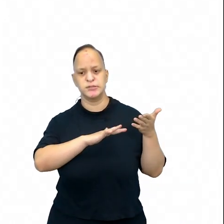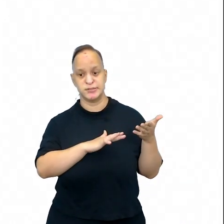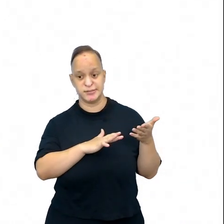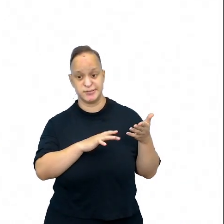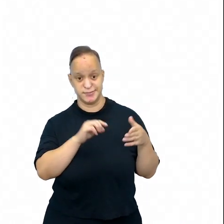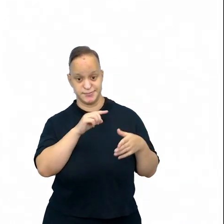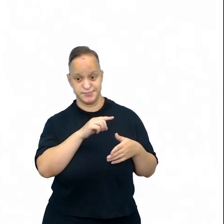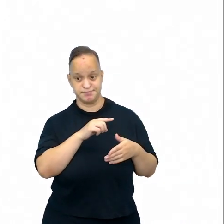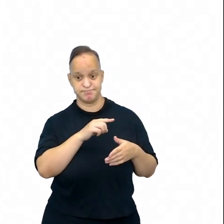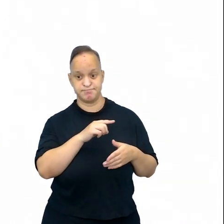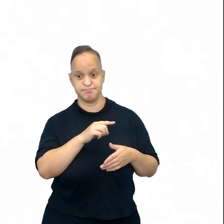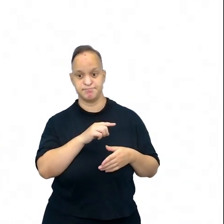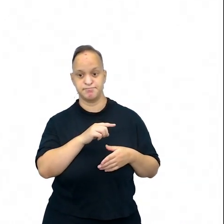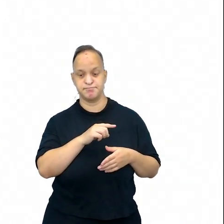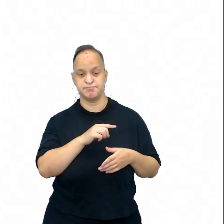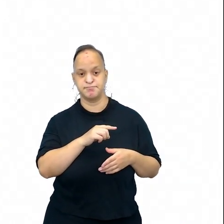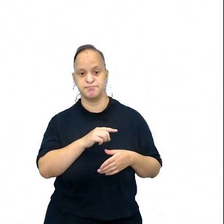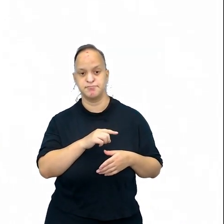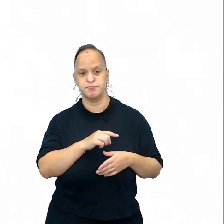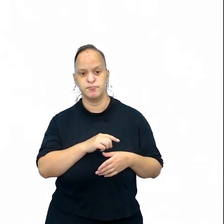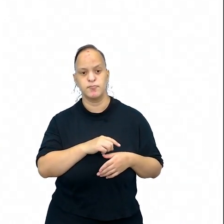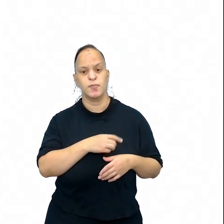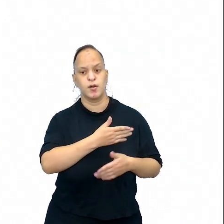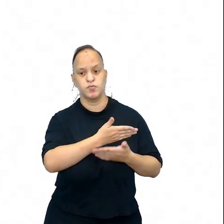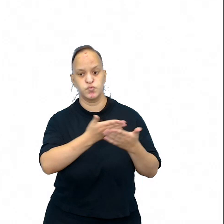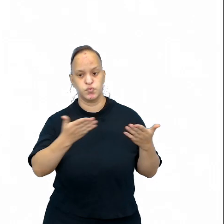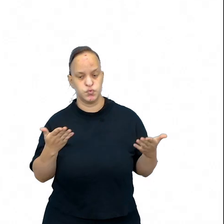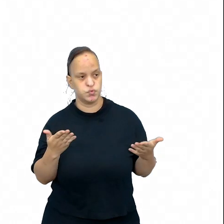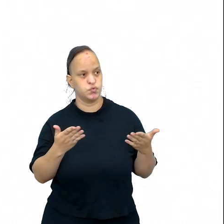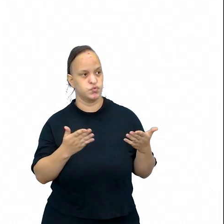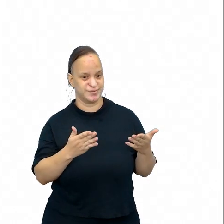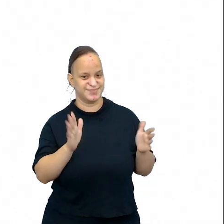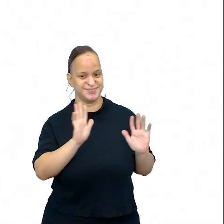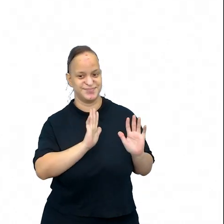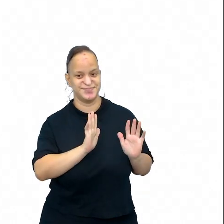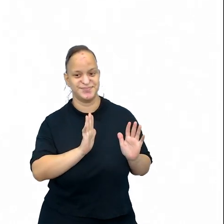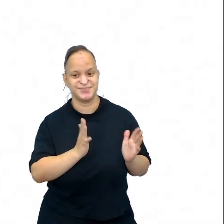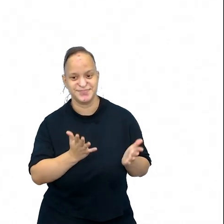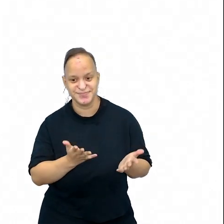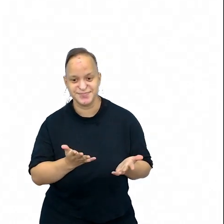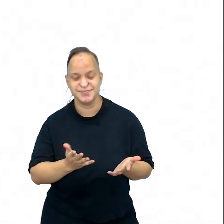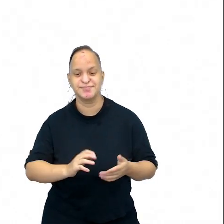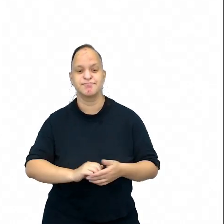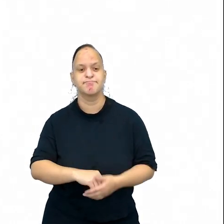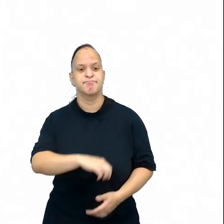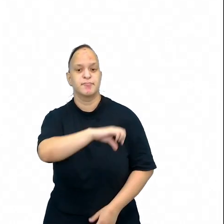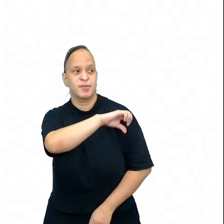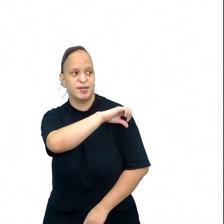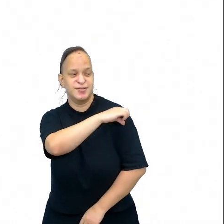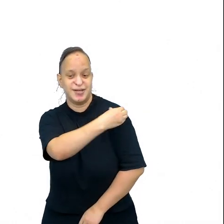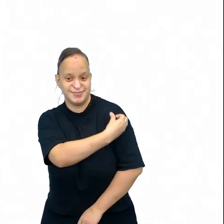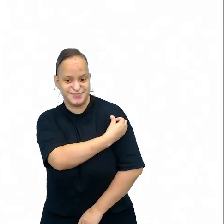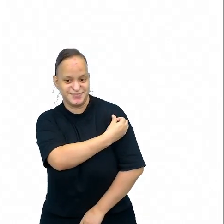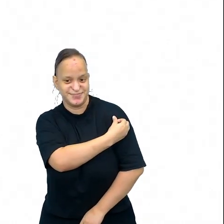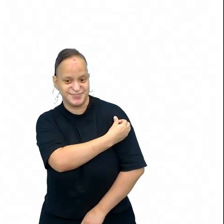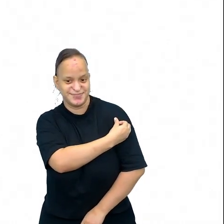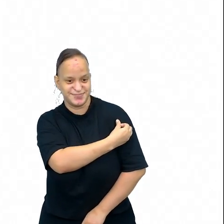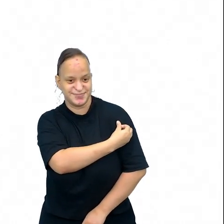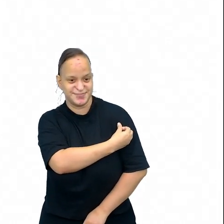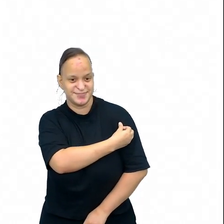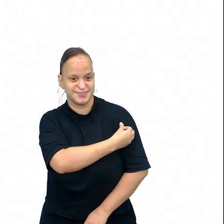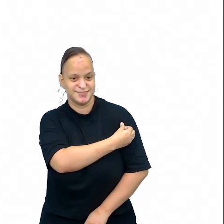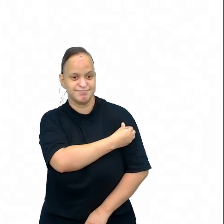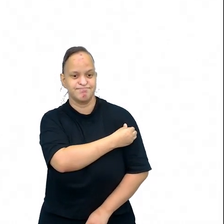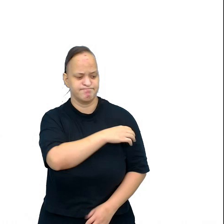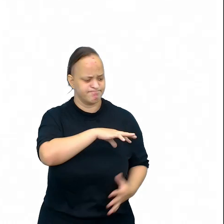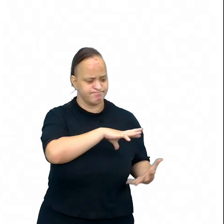nós temos a página, né, que vocês podem acessar. Então, no 6º ano, é reconhecer que os textos literários fazem parte do